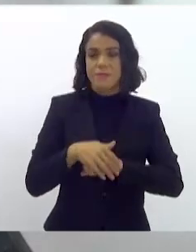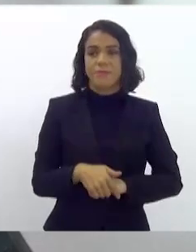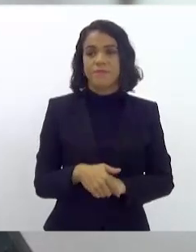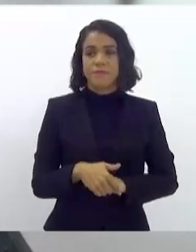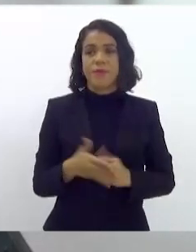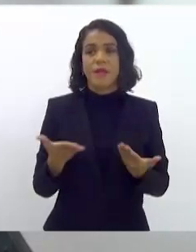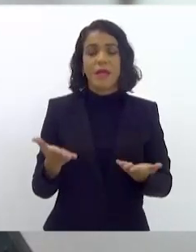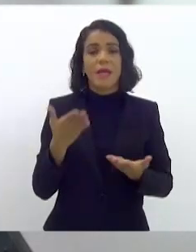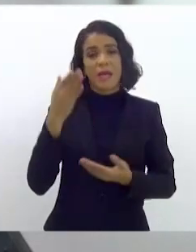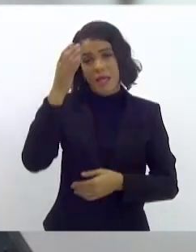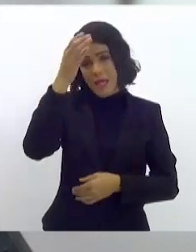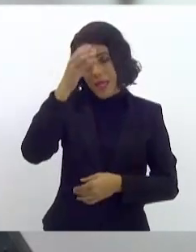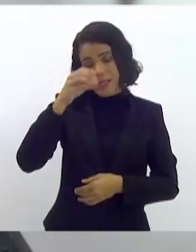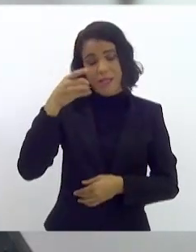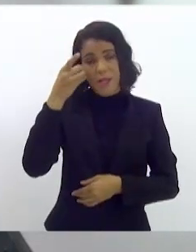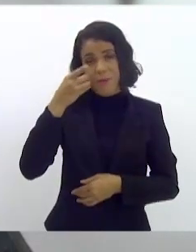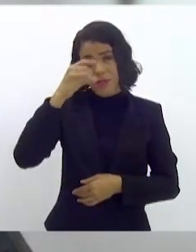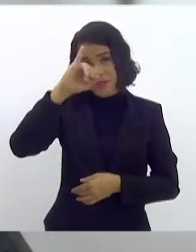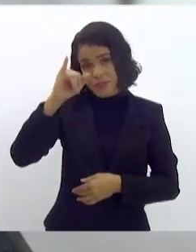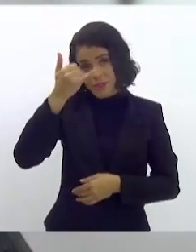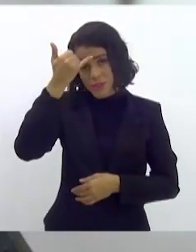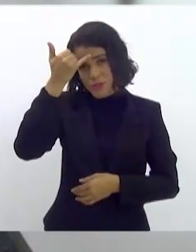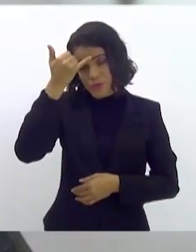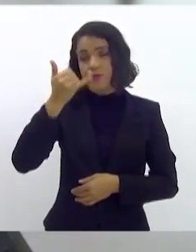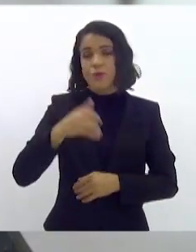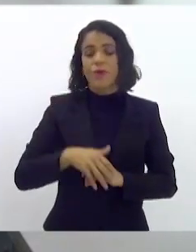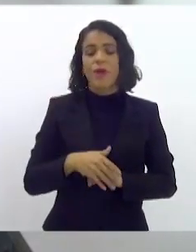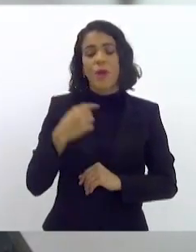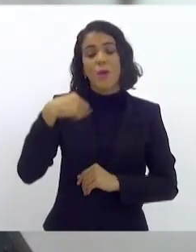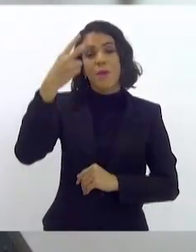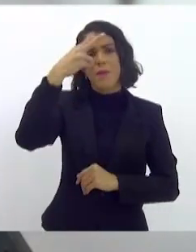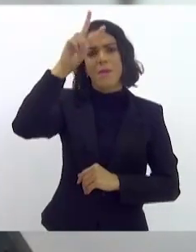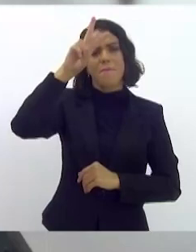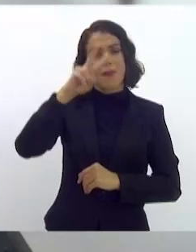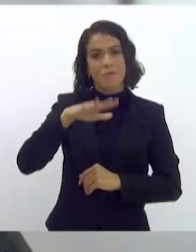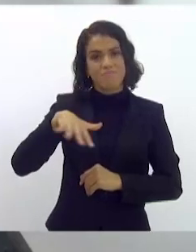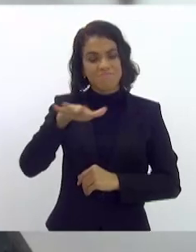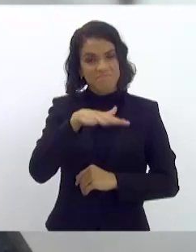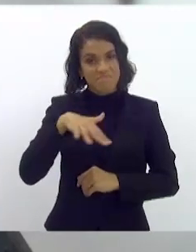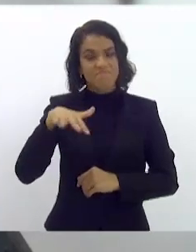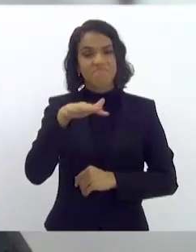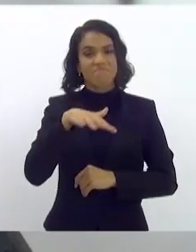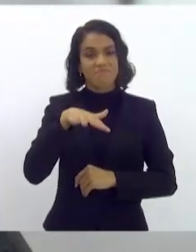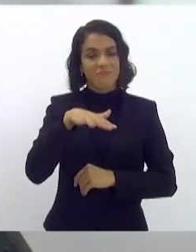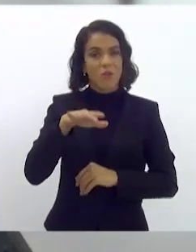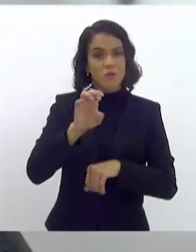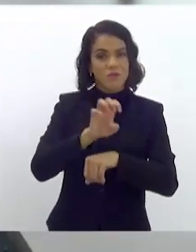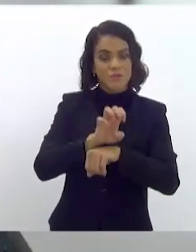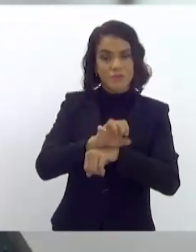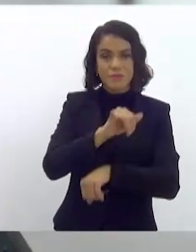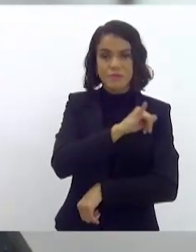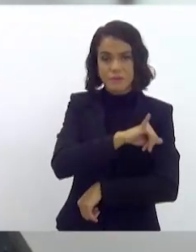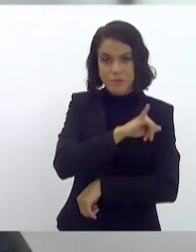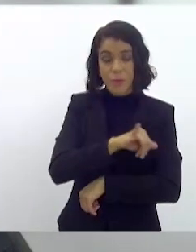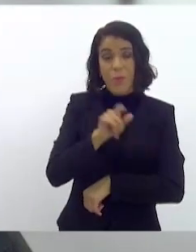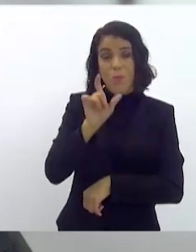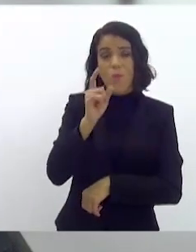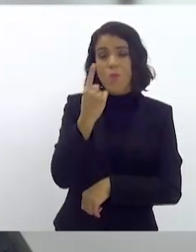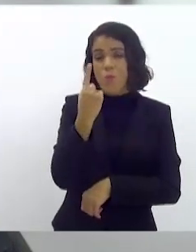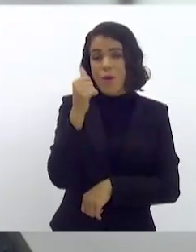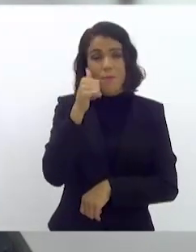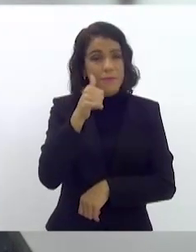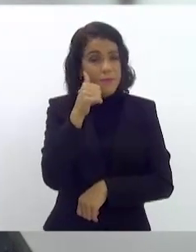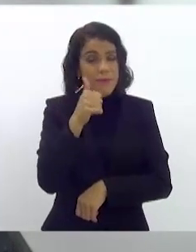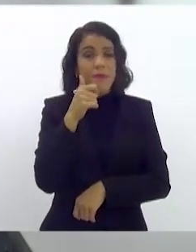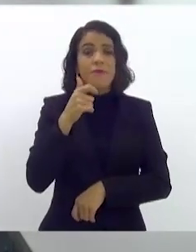quando a deputada Tia Ju falou das meninas, eu me lembrei de um caso notório no estado do Rio de Janeiro, de uma menina que